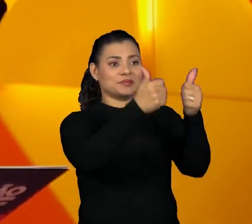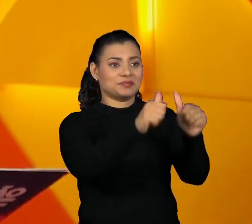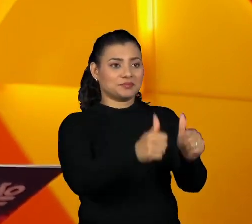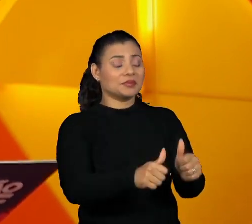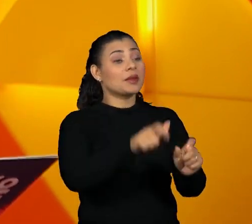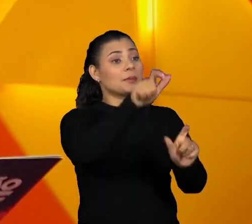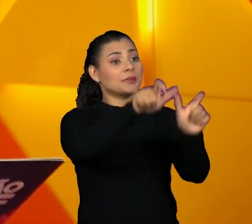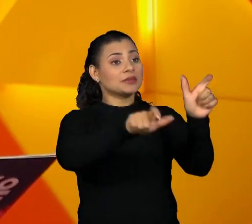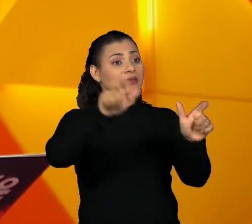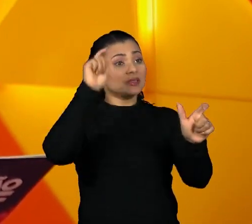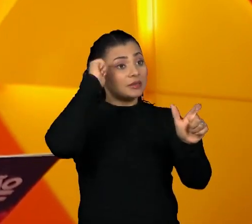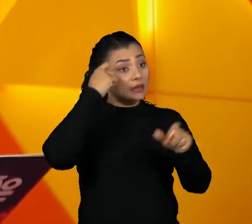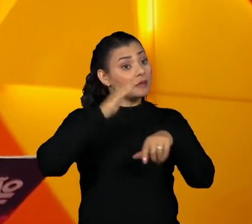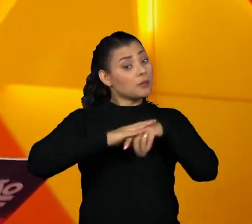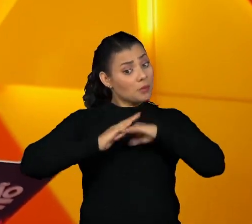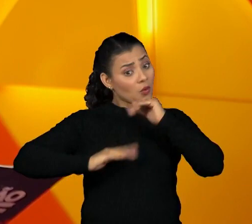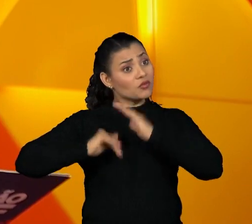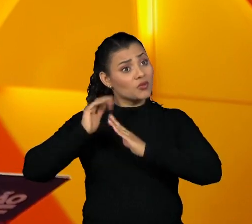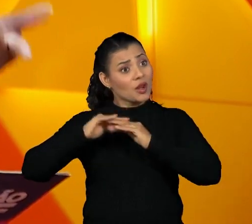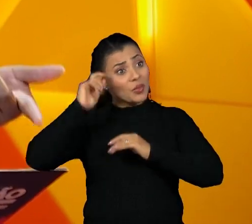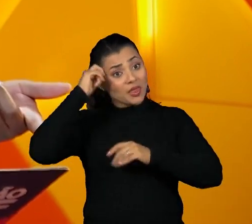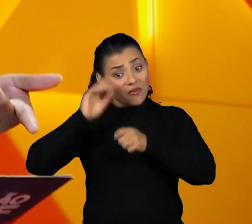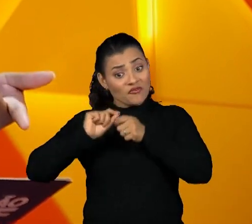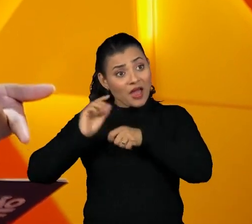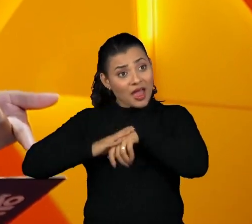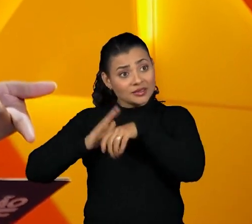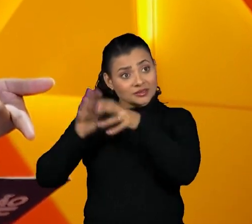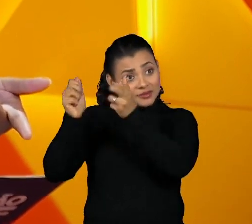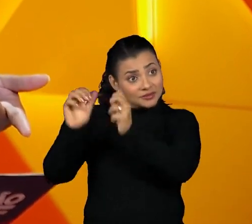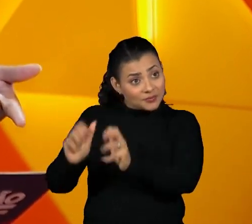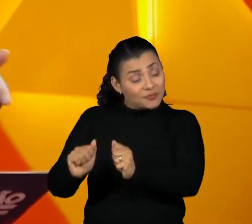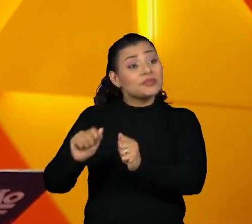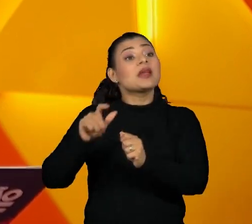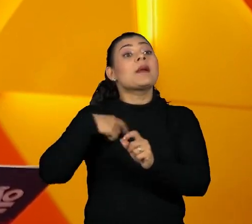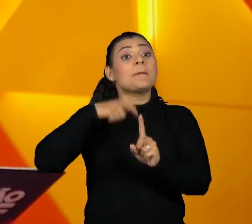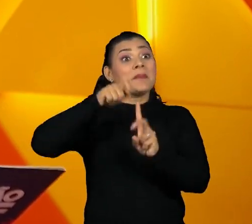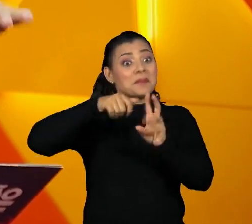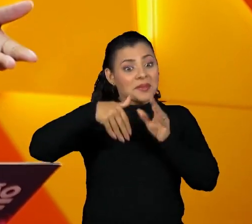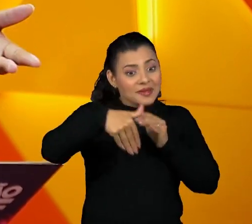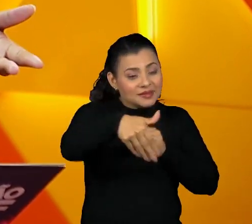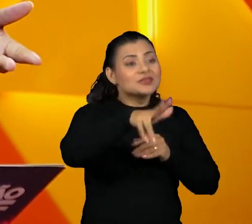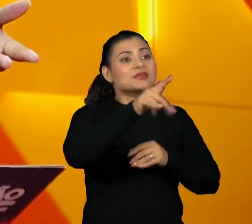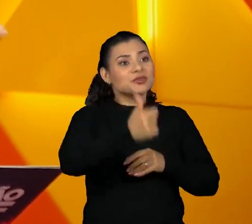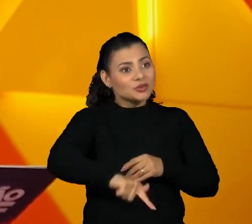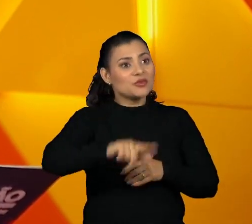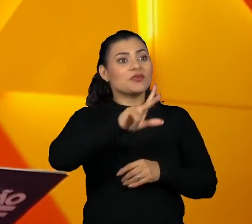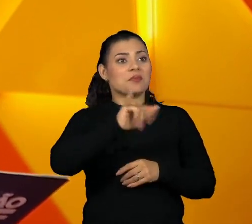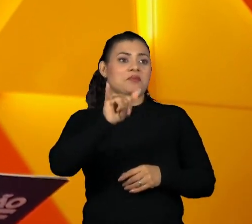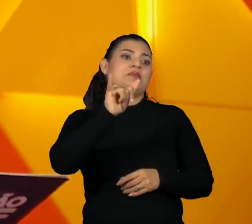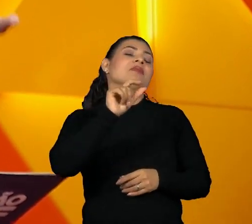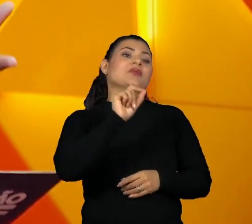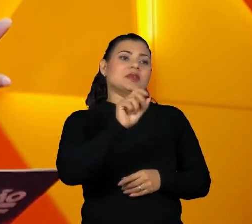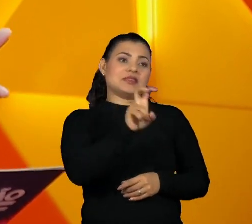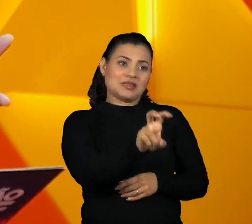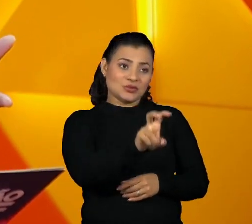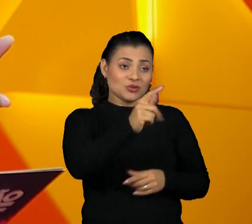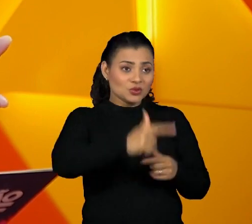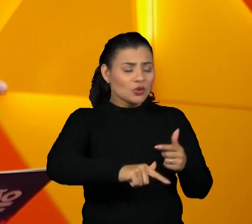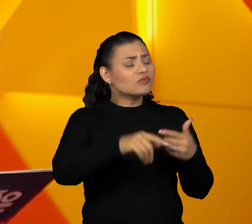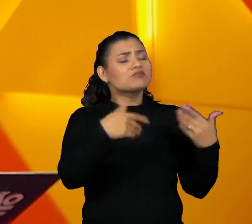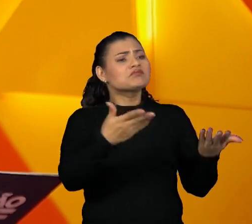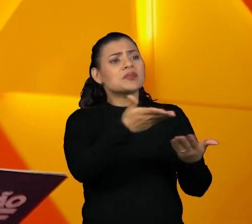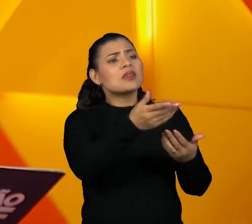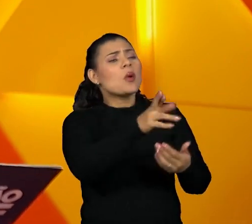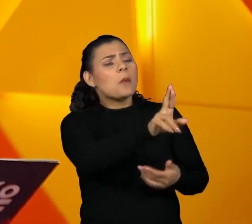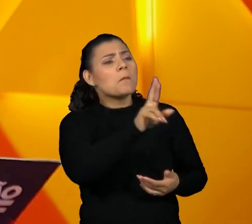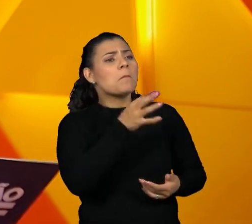personalidades negras, feitas por artistas negros. Ganhará mais 5 nos próximos meses. E aí, Érica, eu quero saber de você a importância dessa